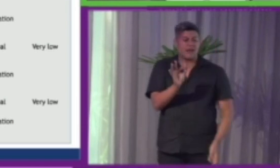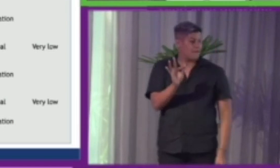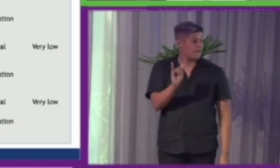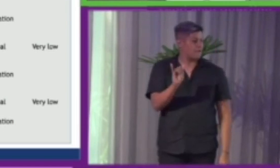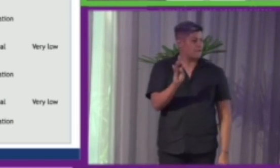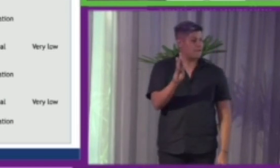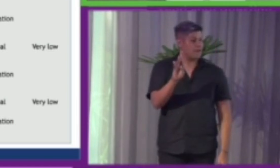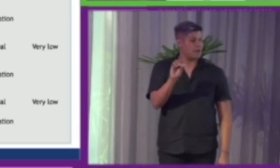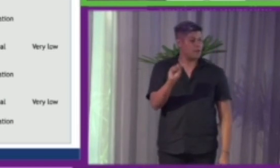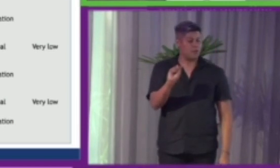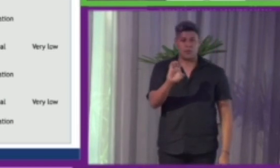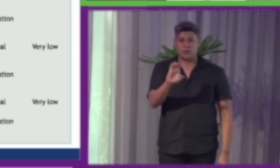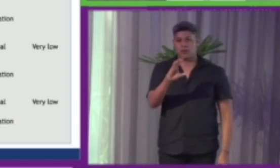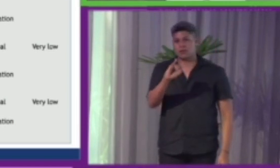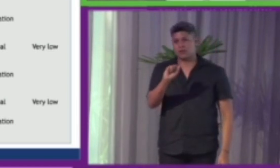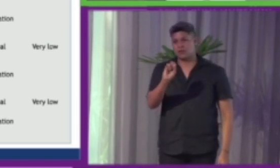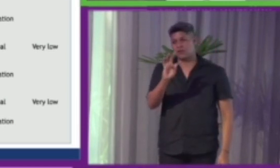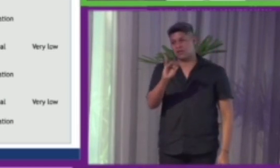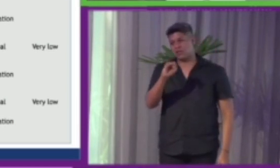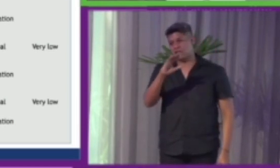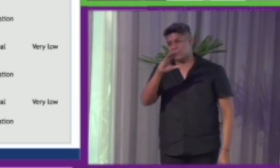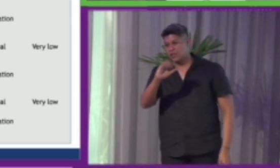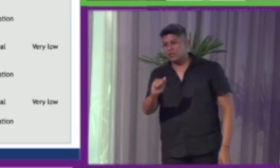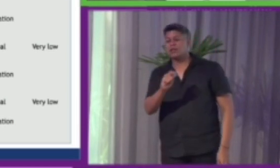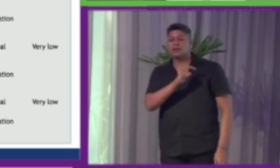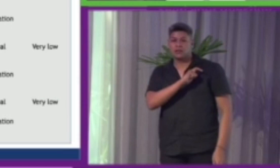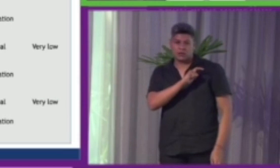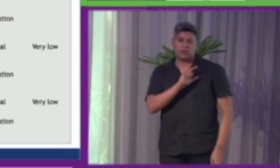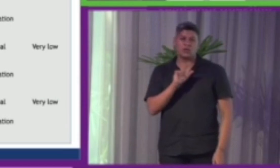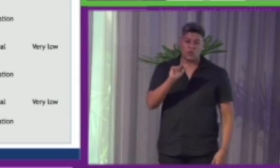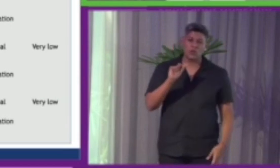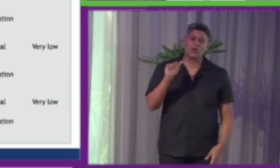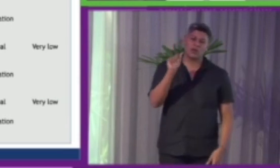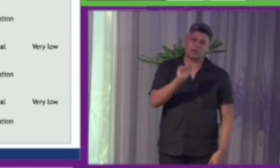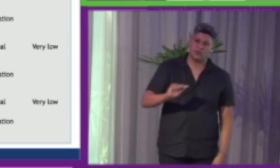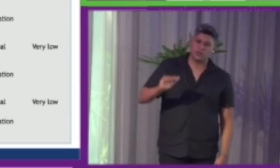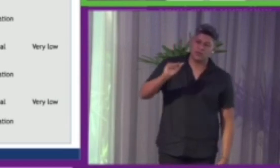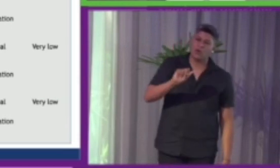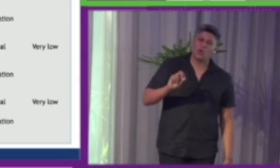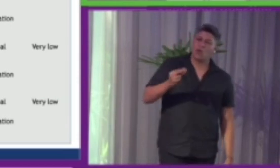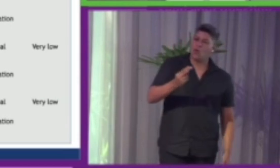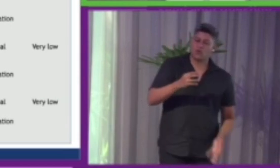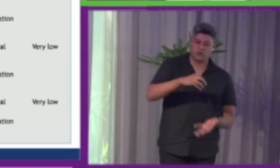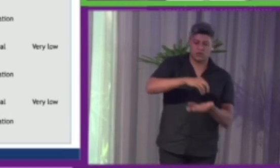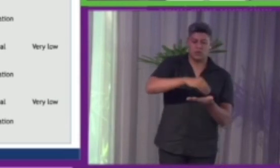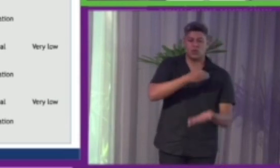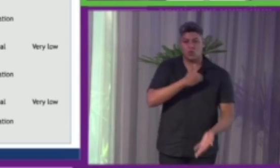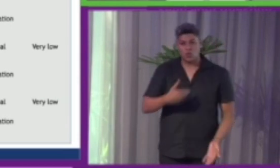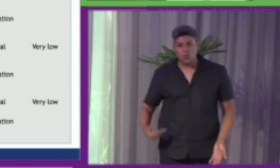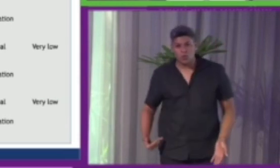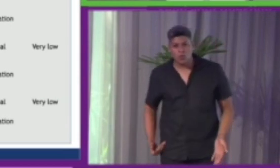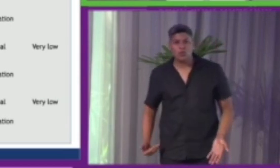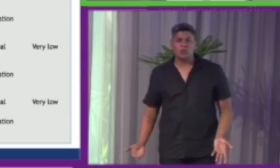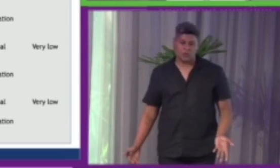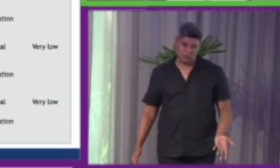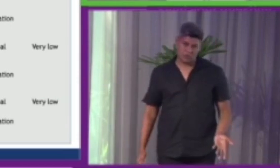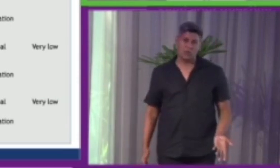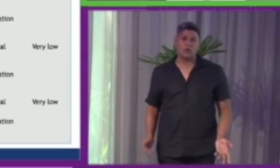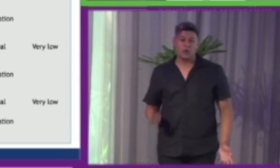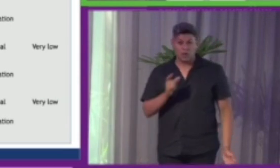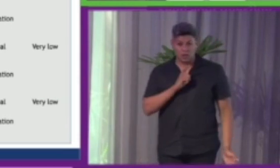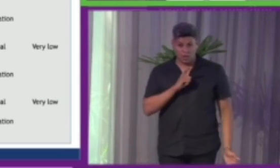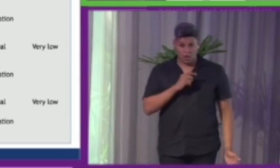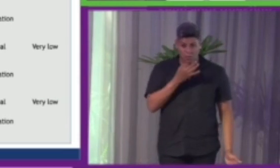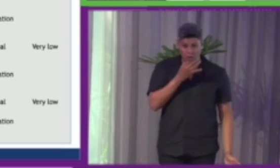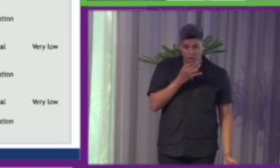peso enorme na hora que alguma associação ou algum órgão público vai olhar aquilo, porque não é mais a opinião de um ou de